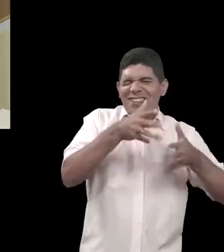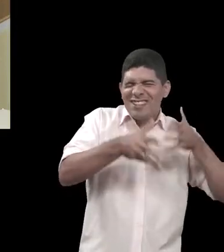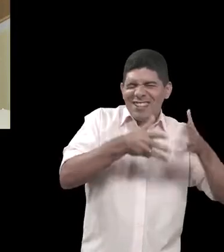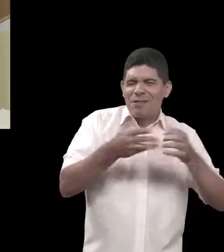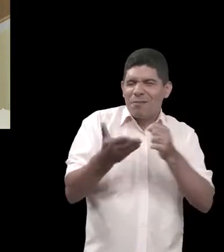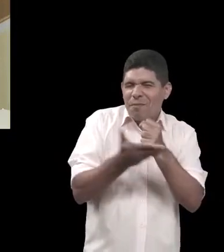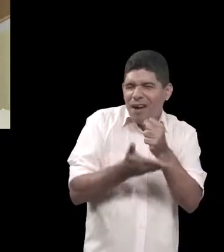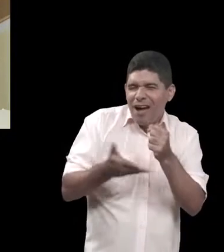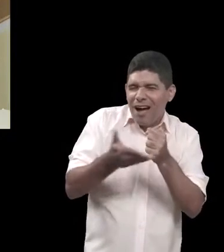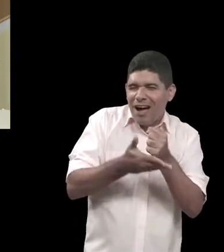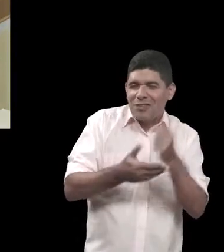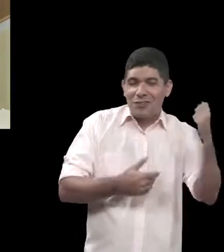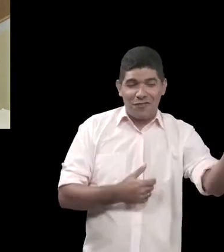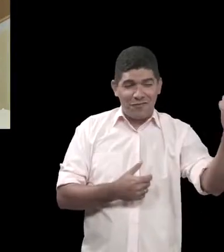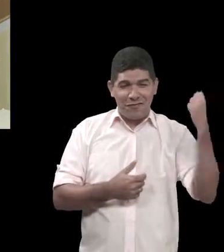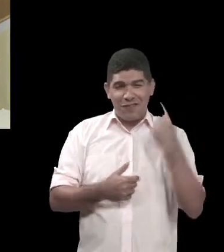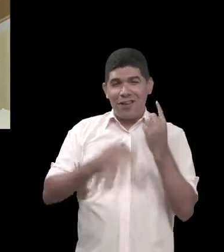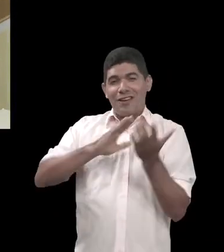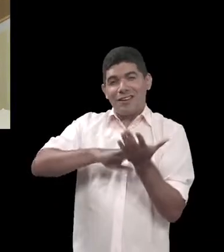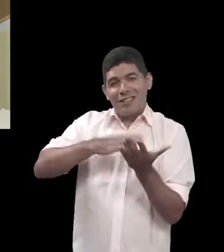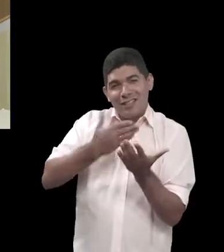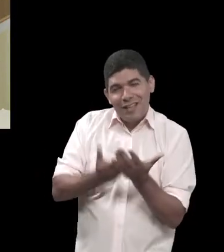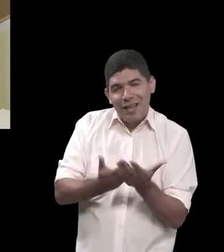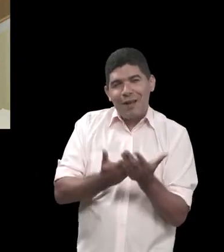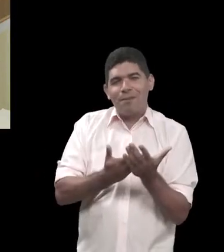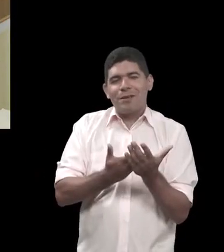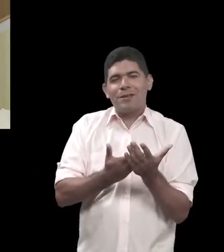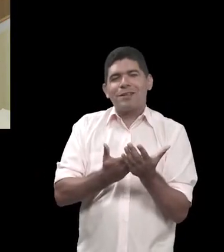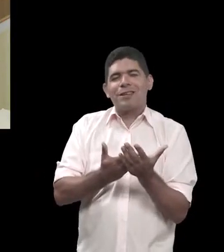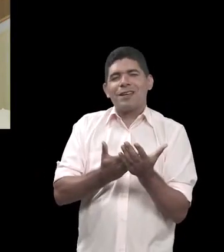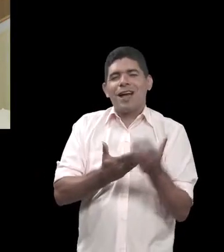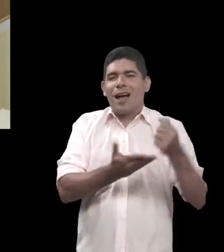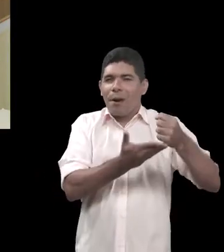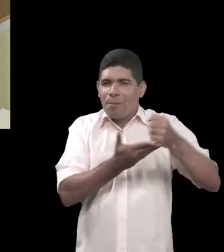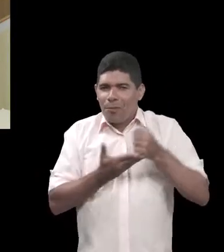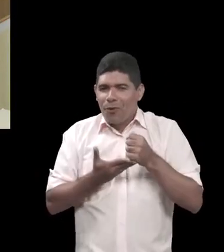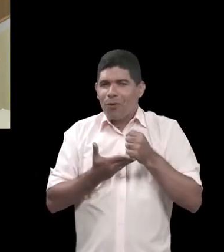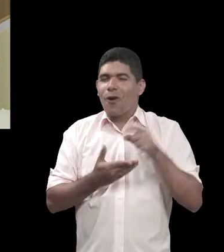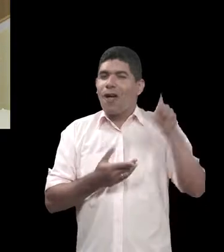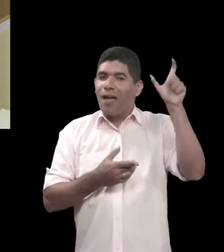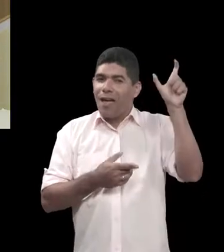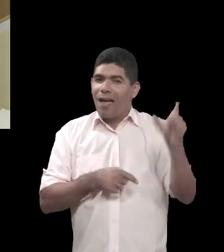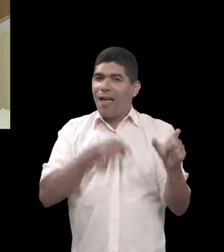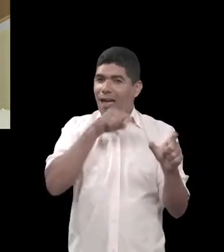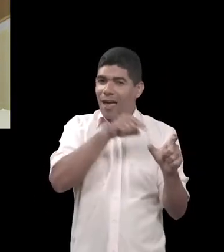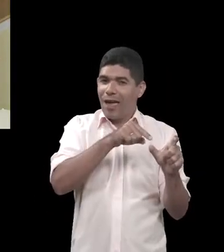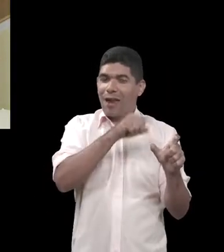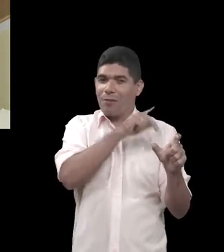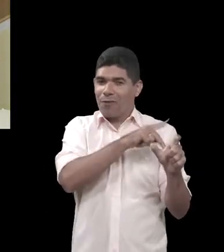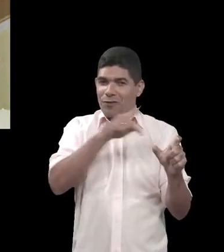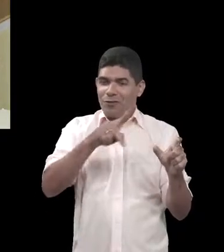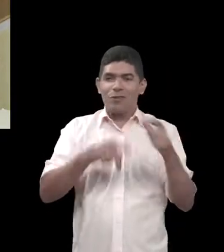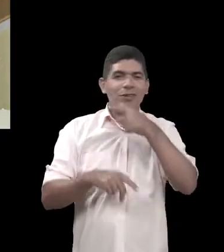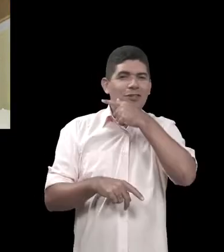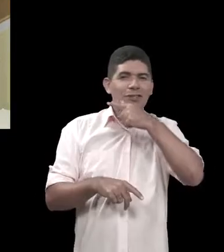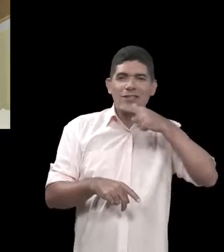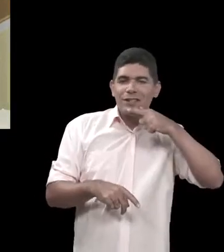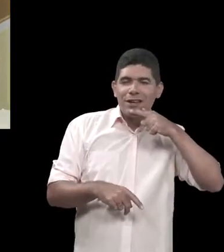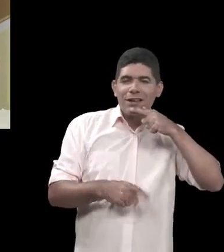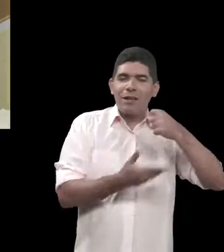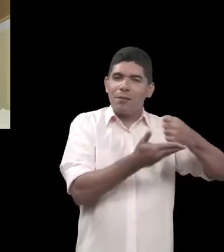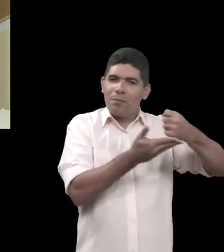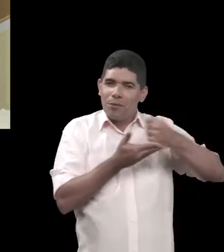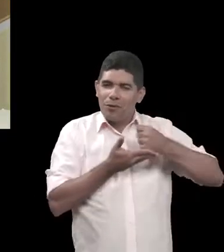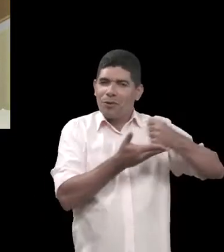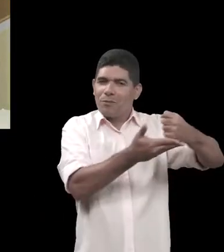de uma intérprete me auxiliando, que a intérprete inclusive é uma professora da UFRN agora, Gisela Oliveira. Ela me deu todo o suporte ao